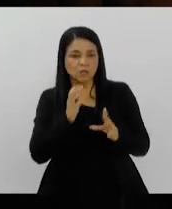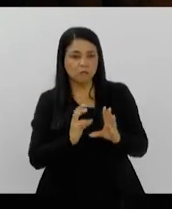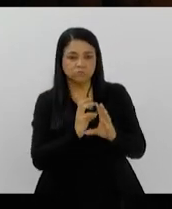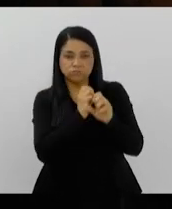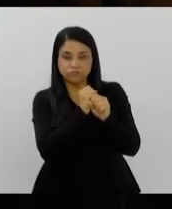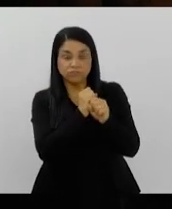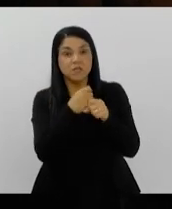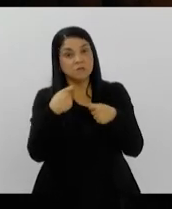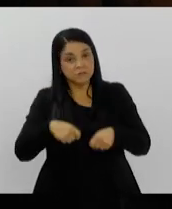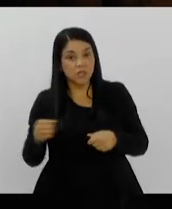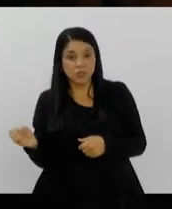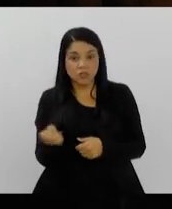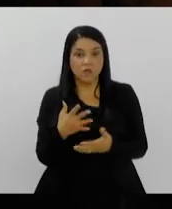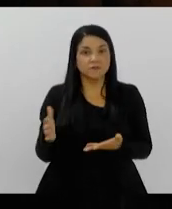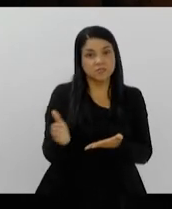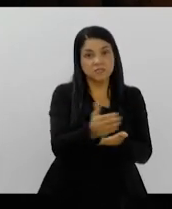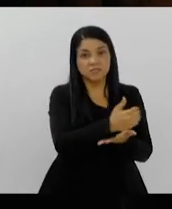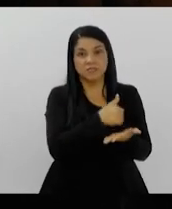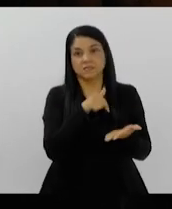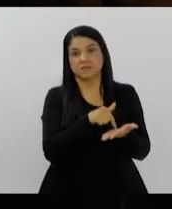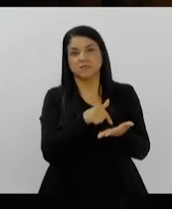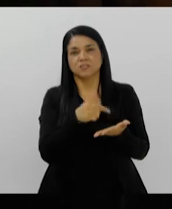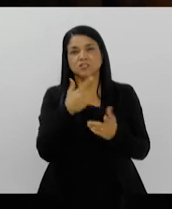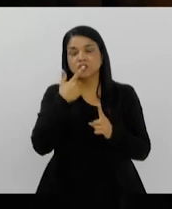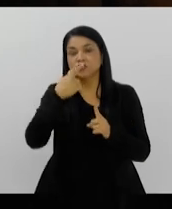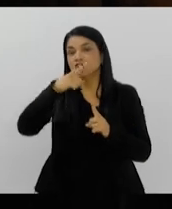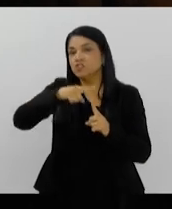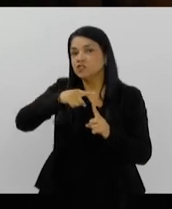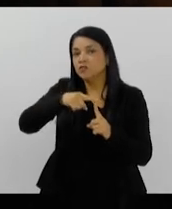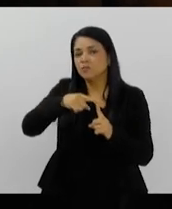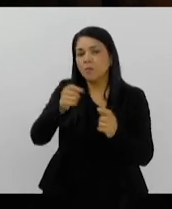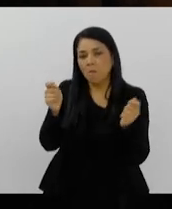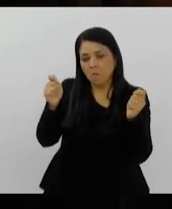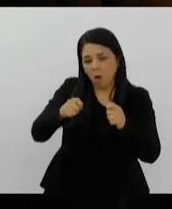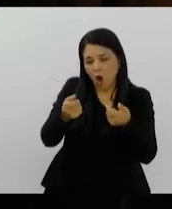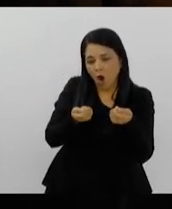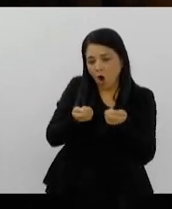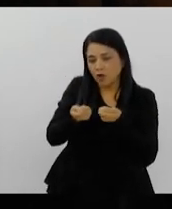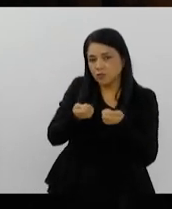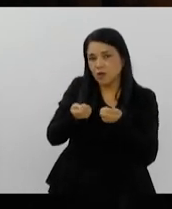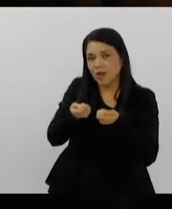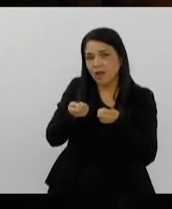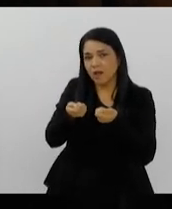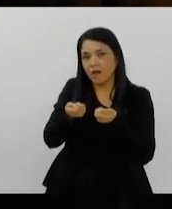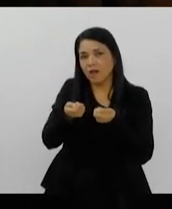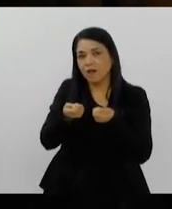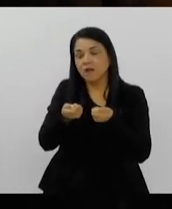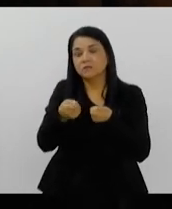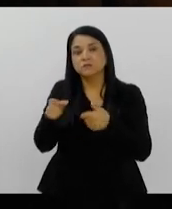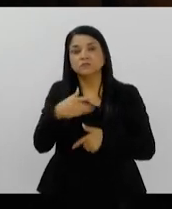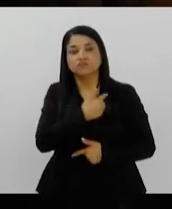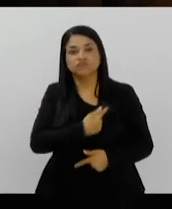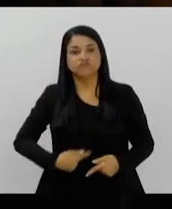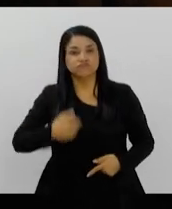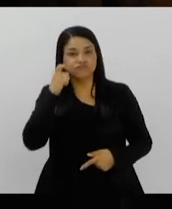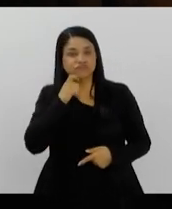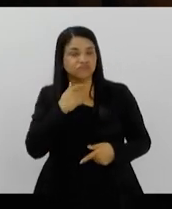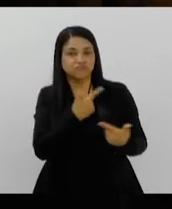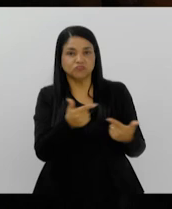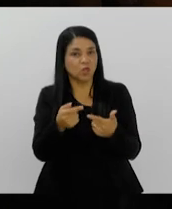novas receitas e tem que ver que tipo de despesa que ele pode controlar melhor. Agora, o governo Cláudio Castro não